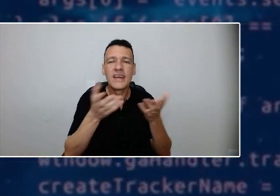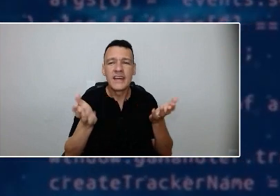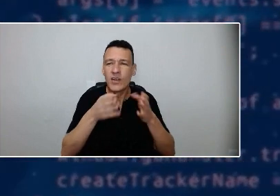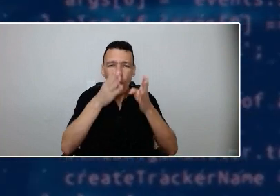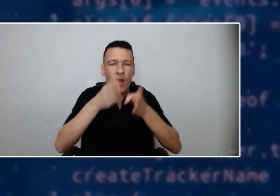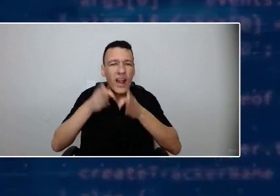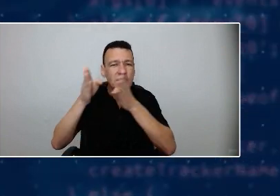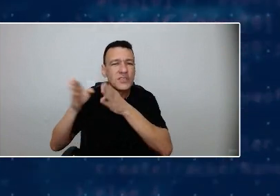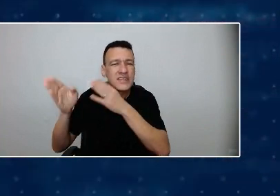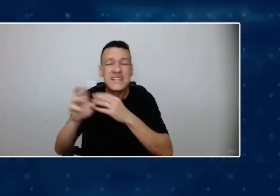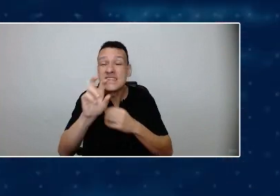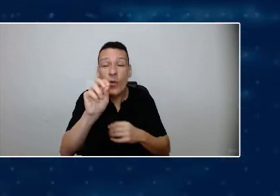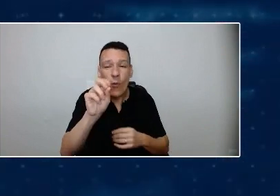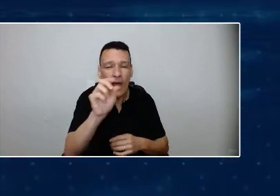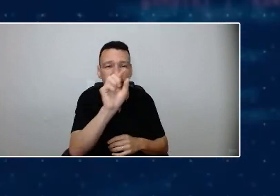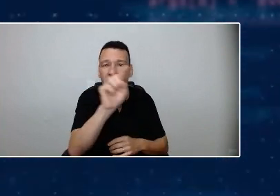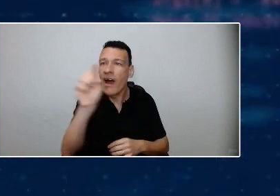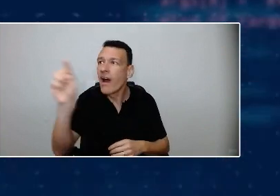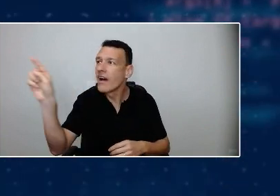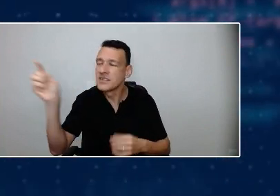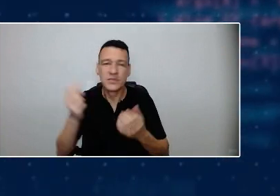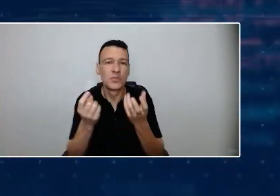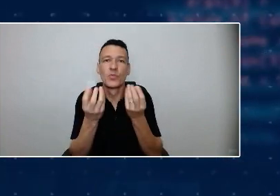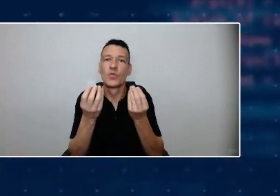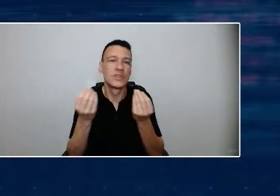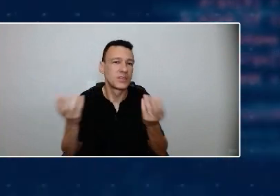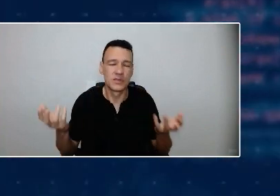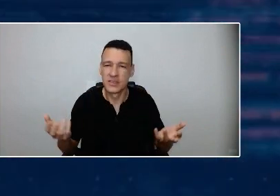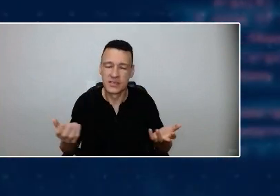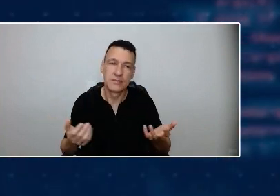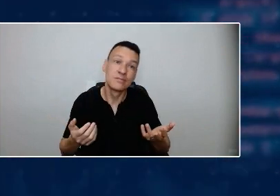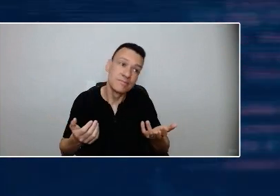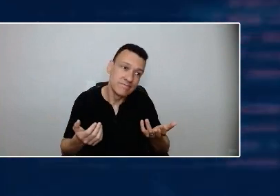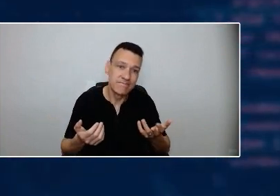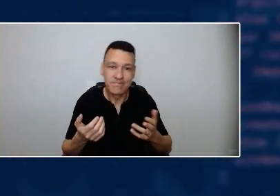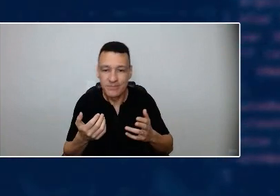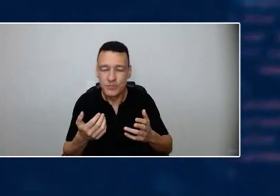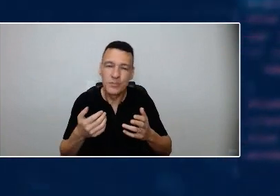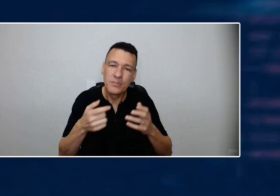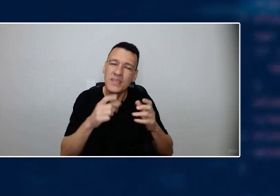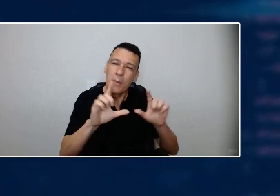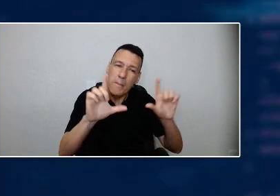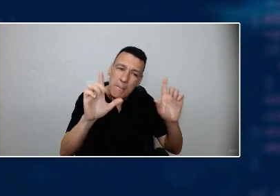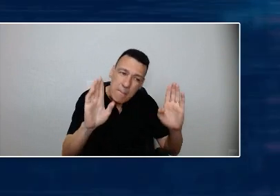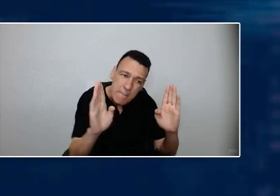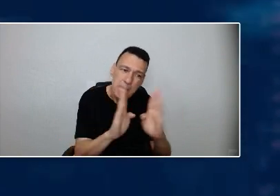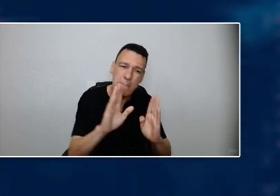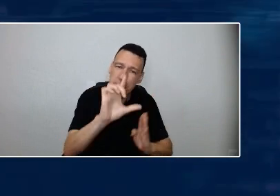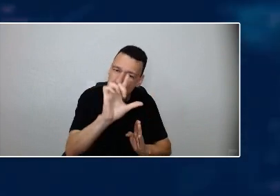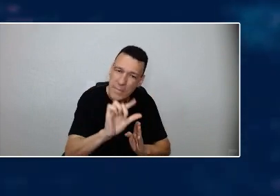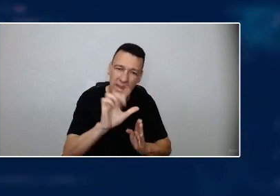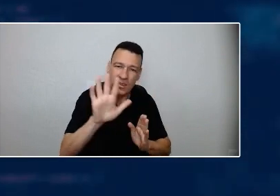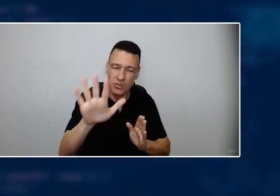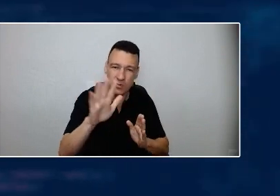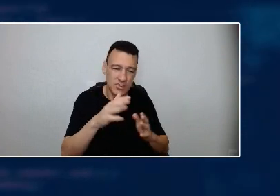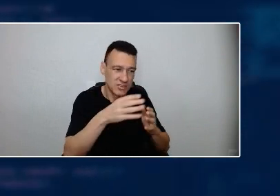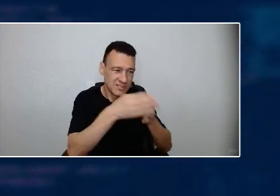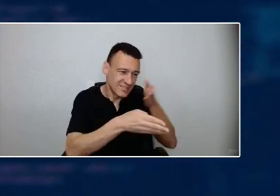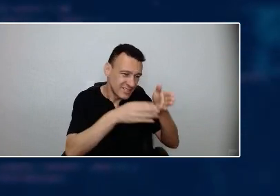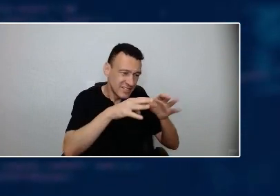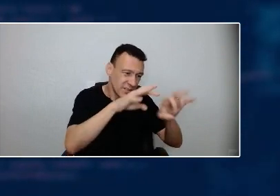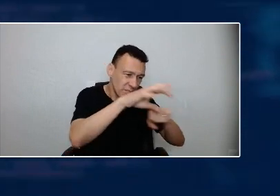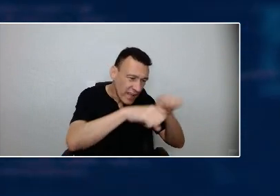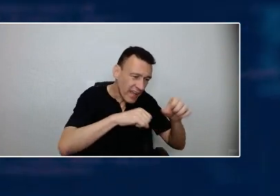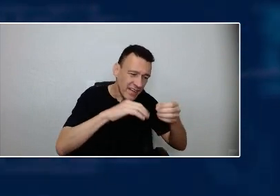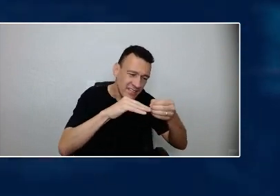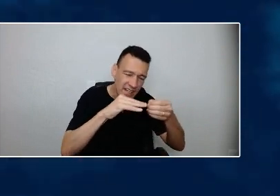Eh tenta ser um pouco Econômica ali filtrar o Né o fluxo do teu usuário que funciona eh nenhum